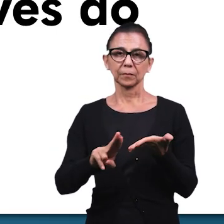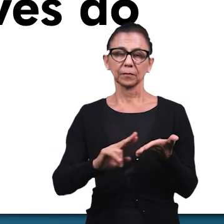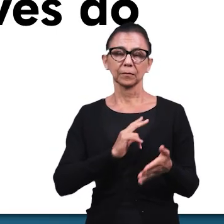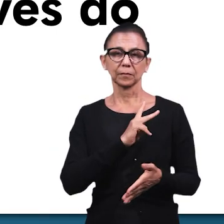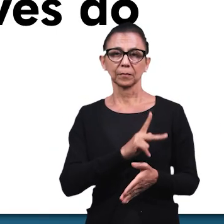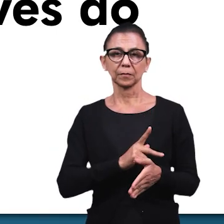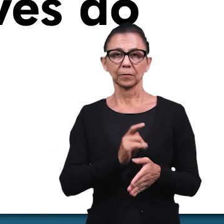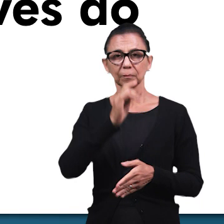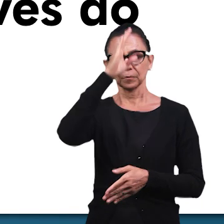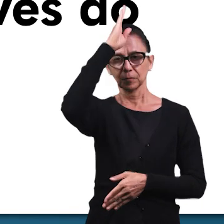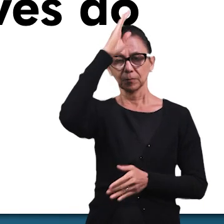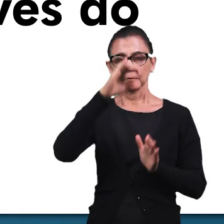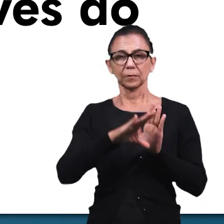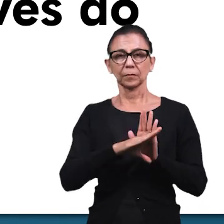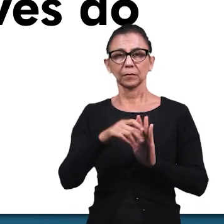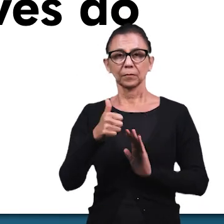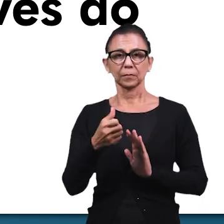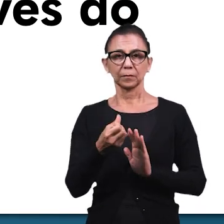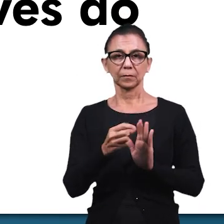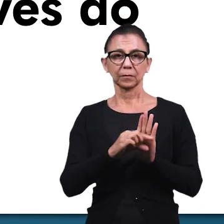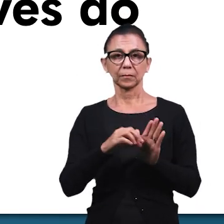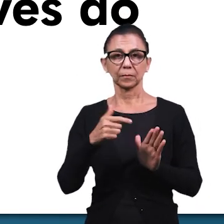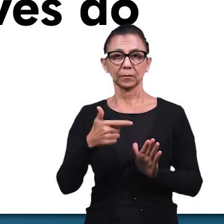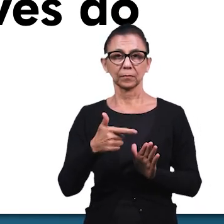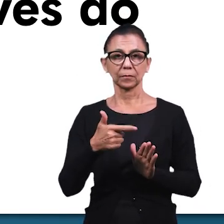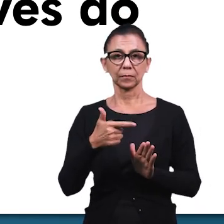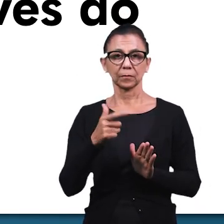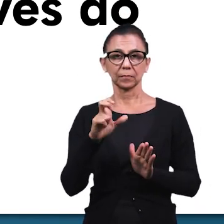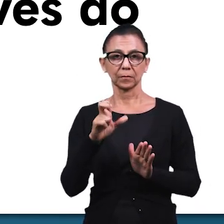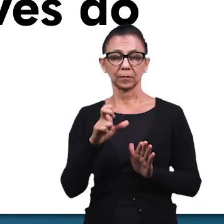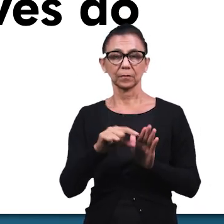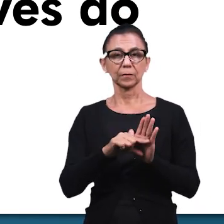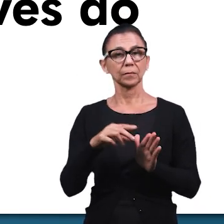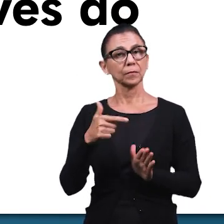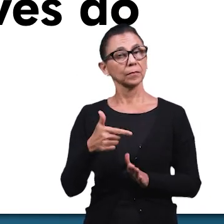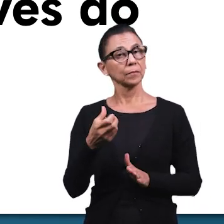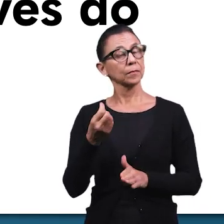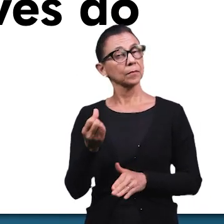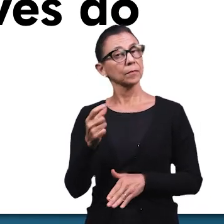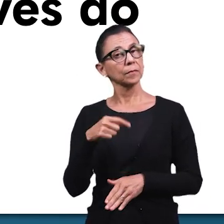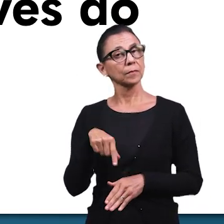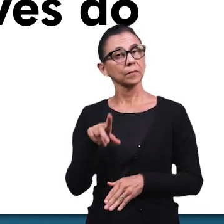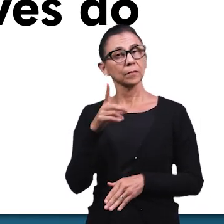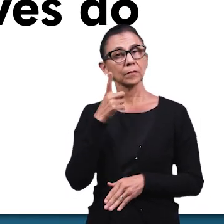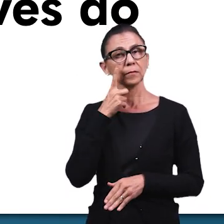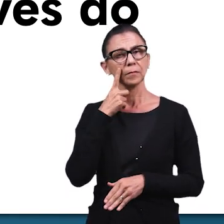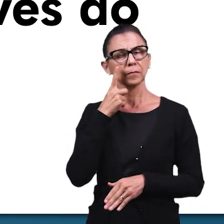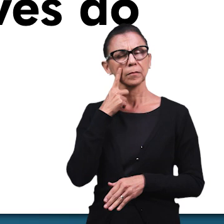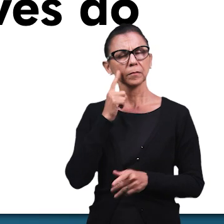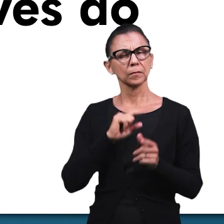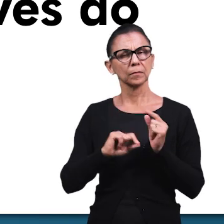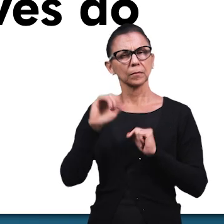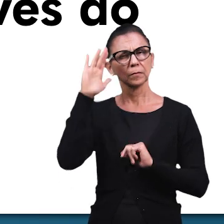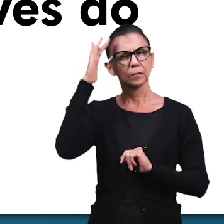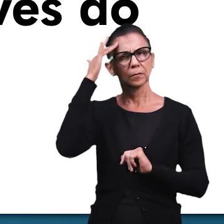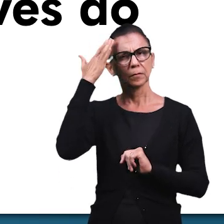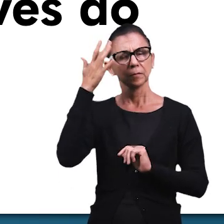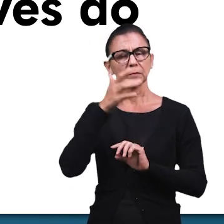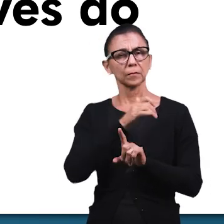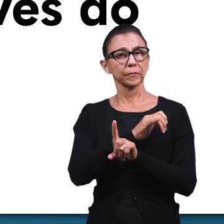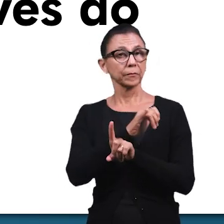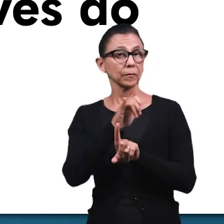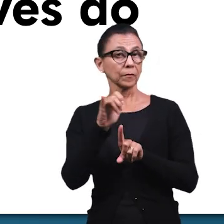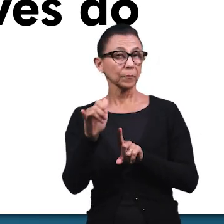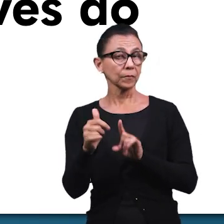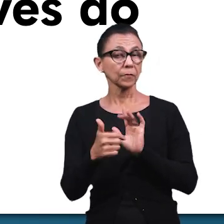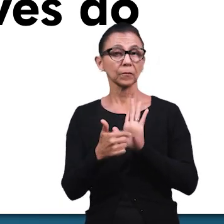aos Romanos, capítulo 16, nos versos 25 e 26, aonde nós podemos estabelecer um entendimento